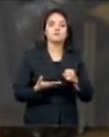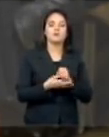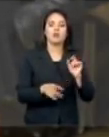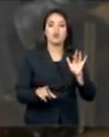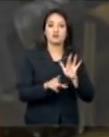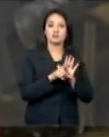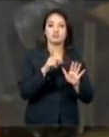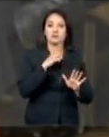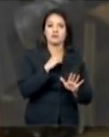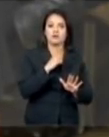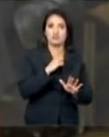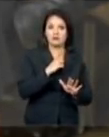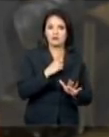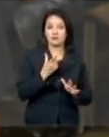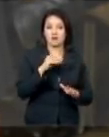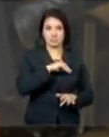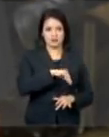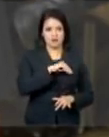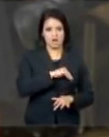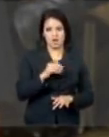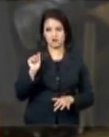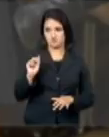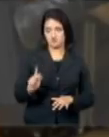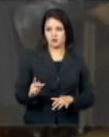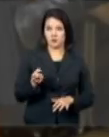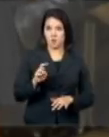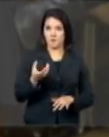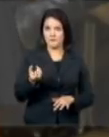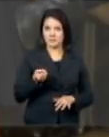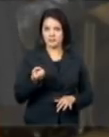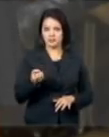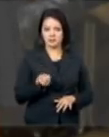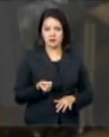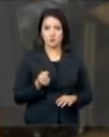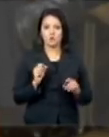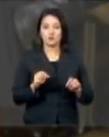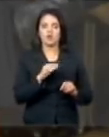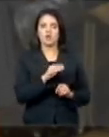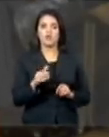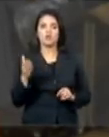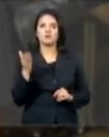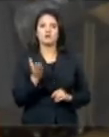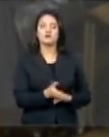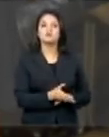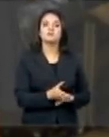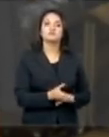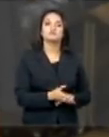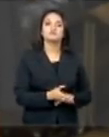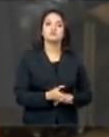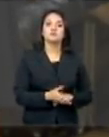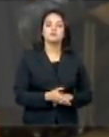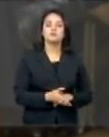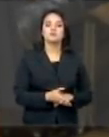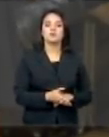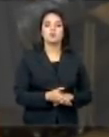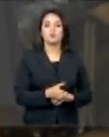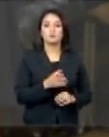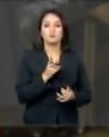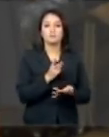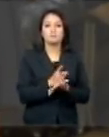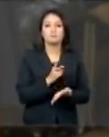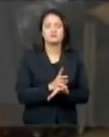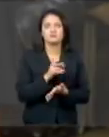proventos de aposentadoria ou pensão ou pensões em que a anulação ainda que só com eficácia ex tunc implicaria